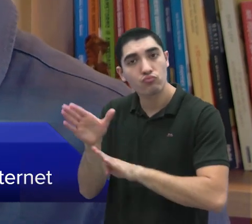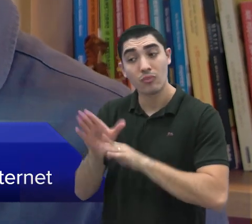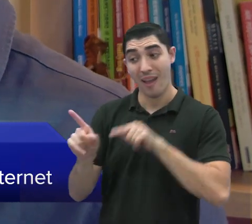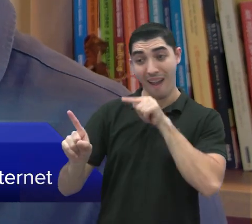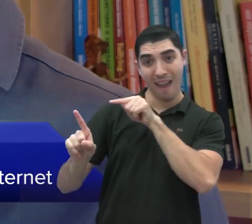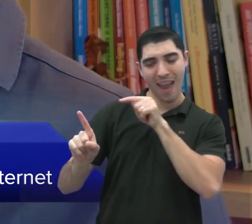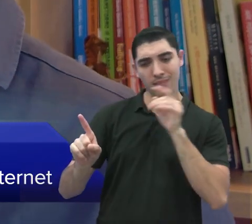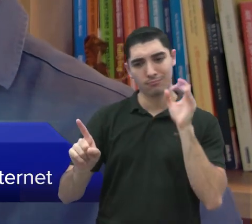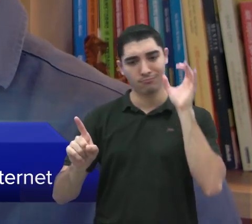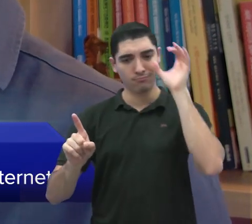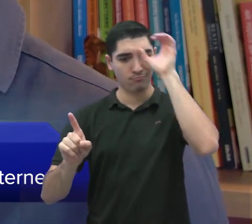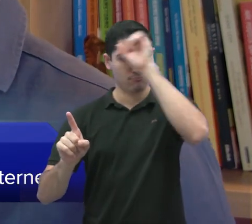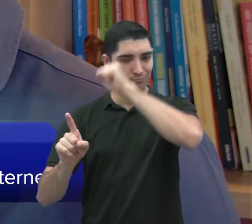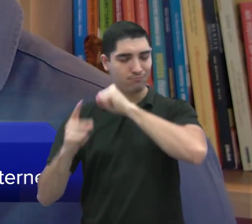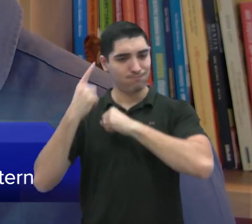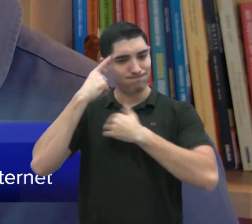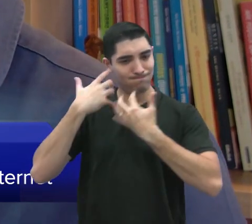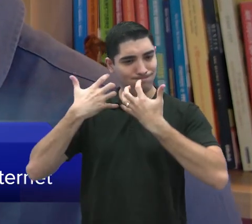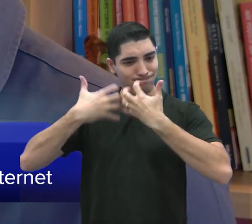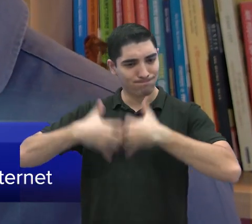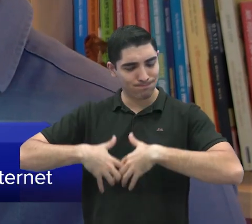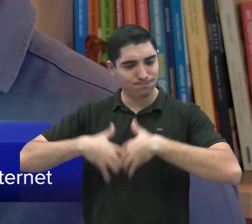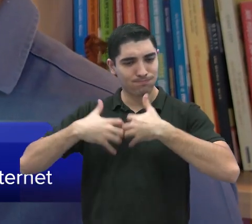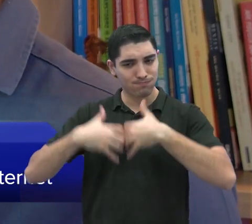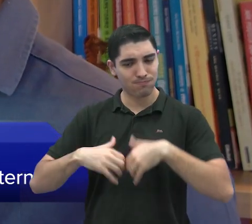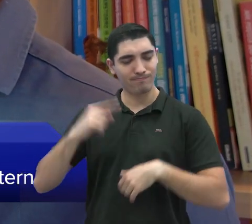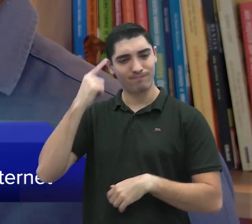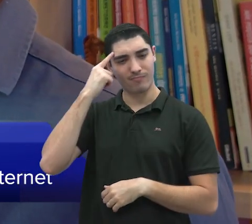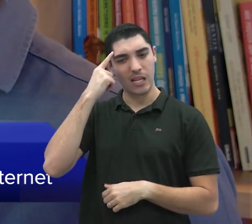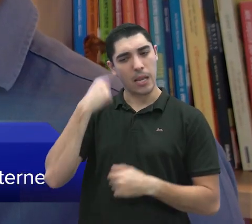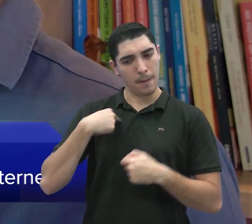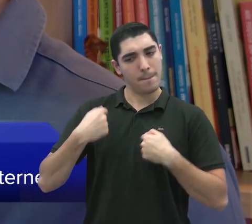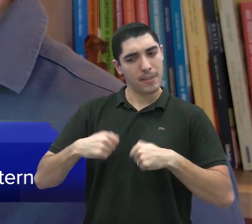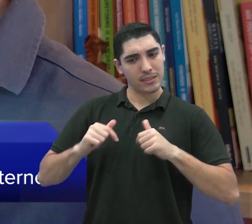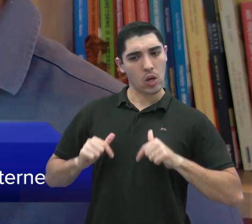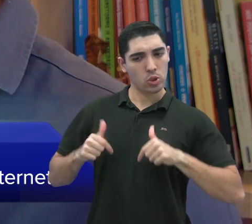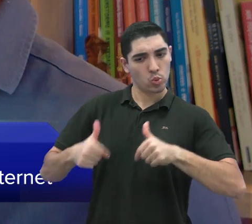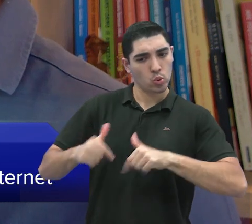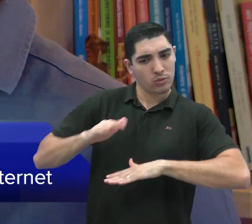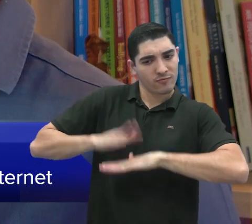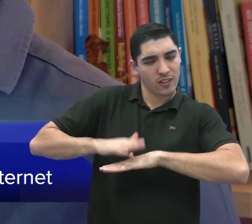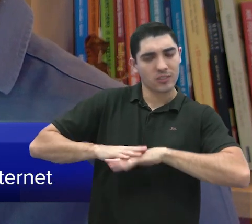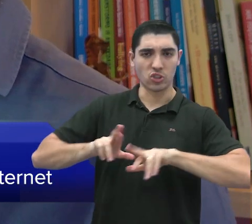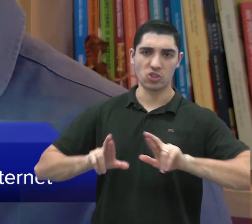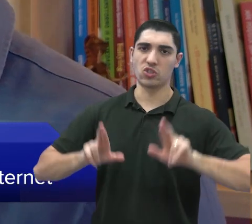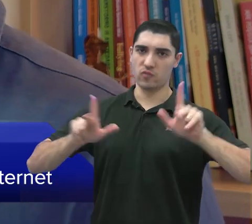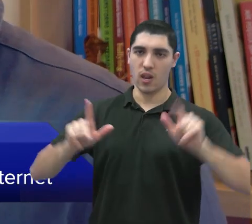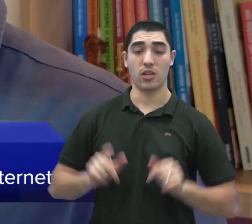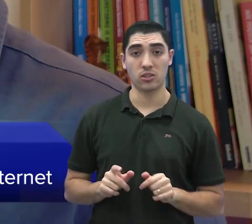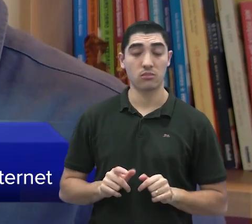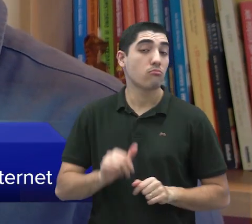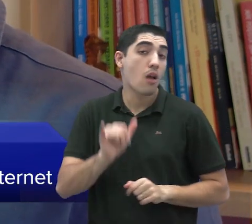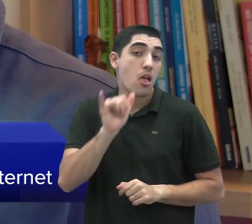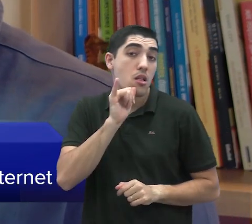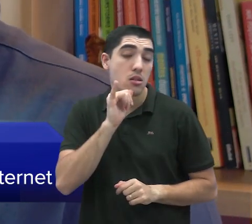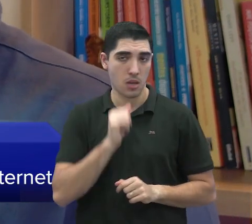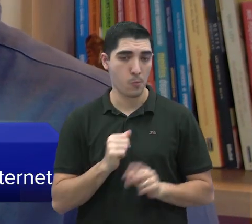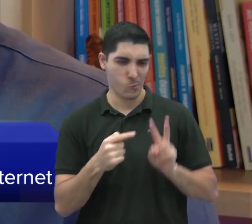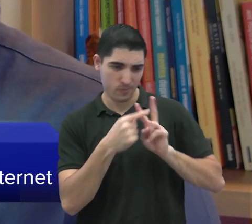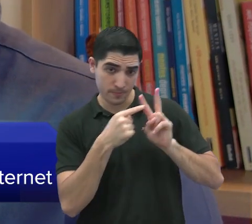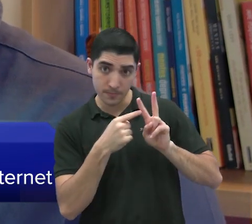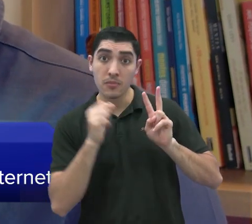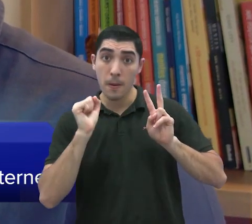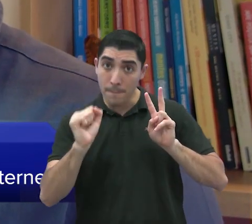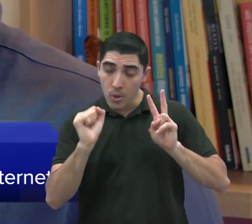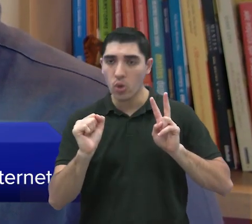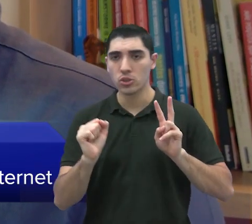eles conseguem, a partir dessas reflexões, gerarem ações sobre aquilo. Então, você pode, por